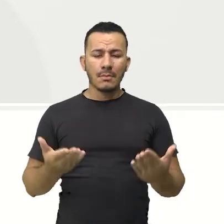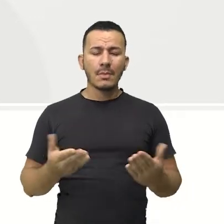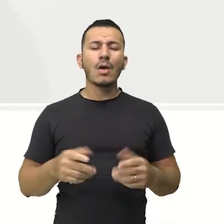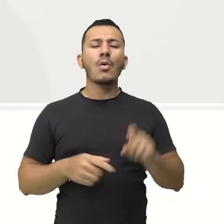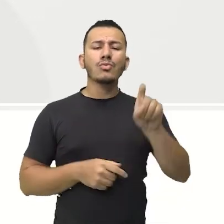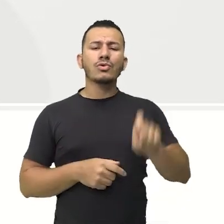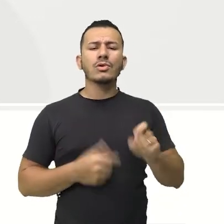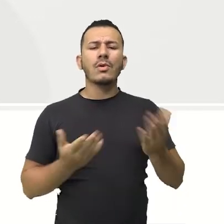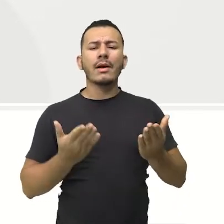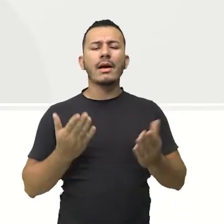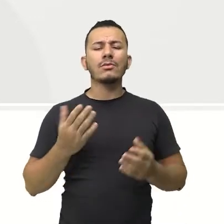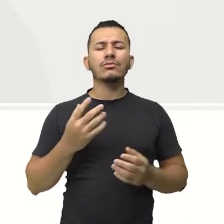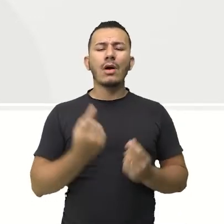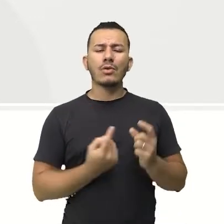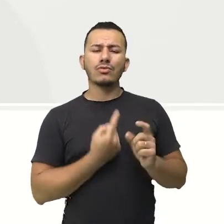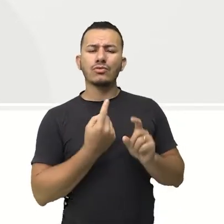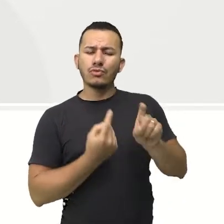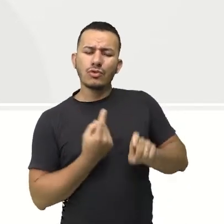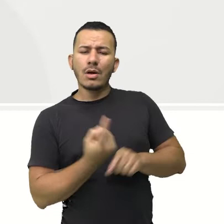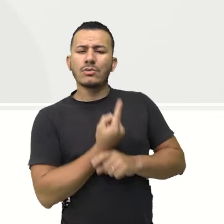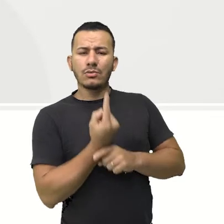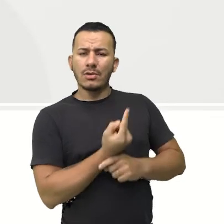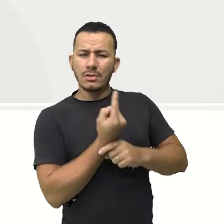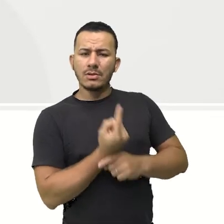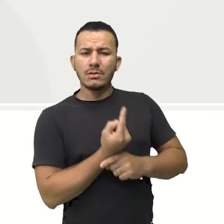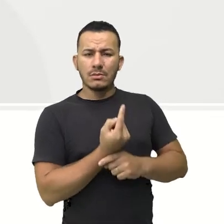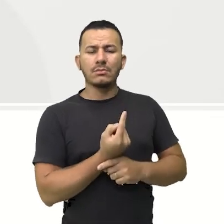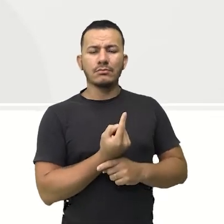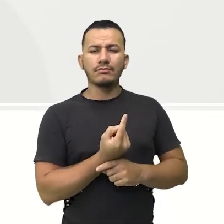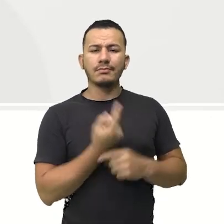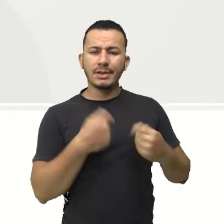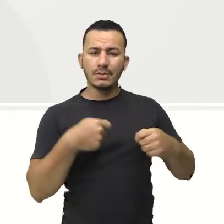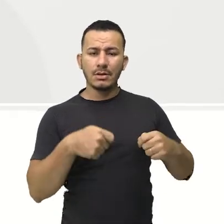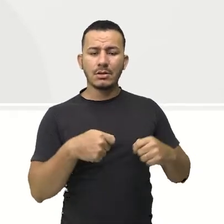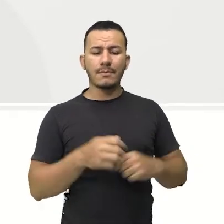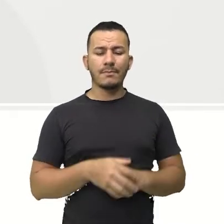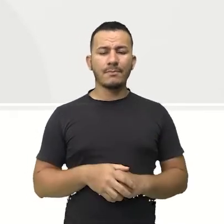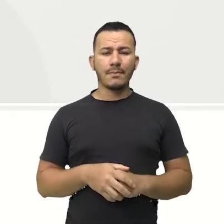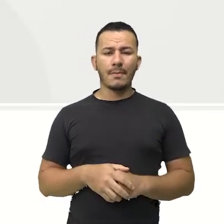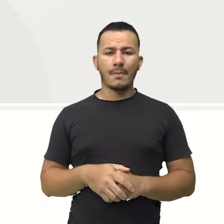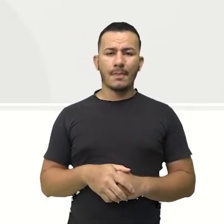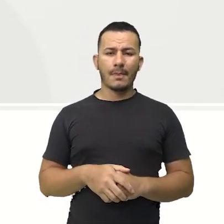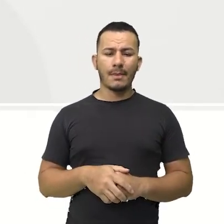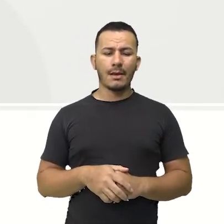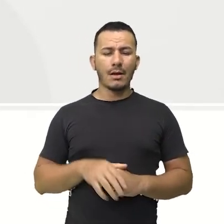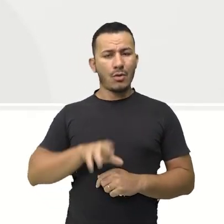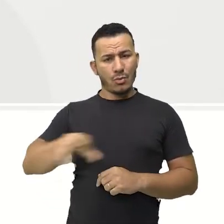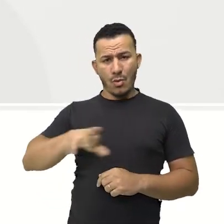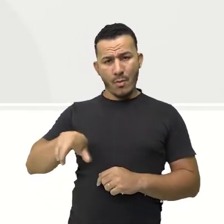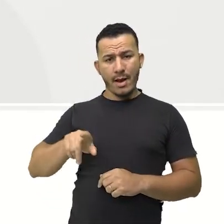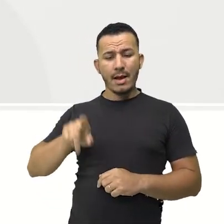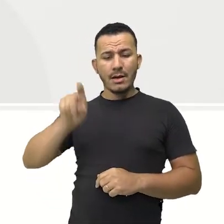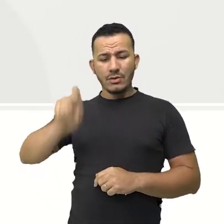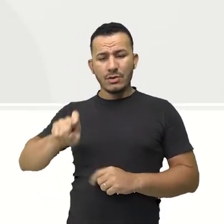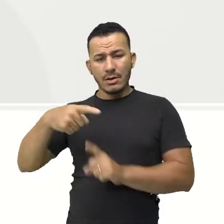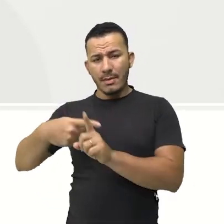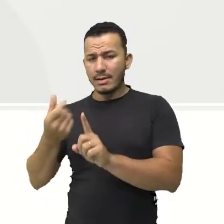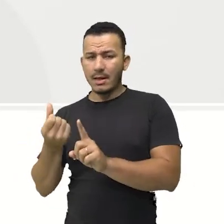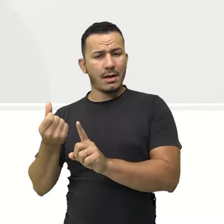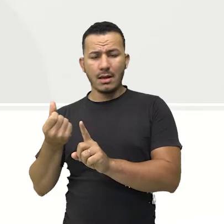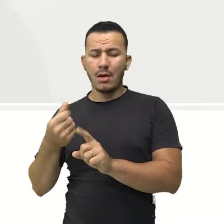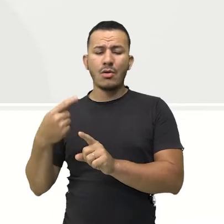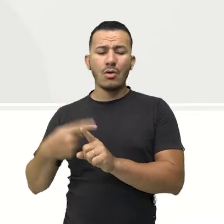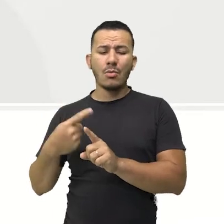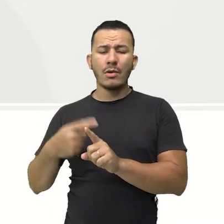o x sozinho. Não faz muito sentido, pessoal, olha só, a gente deixar esse x aqui, ó. Tá legal? Vamos